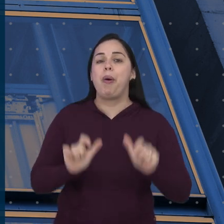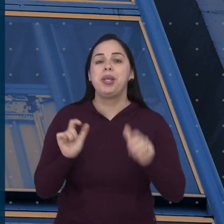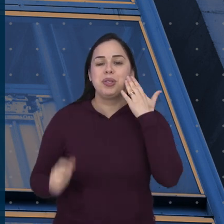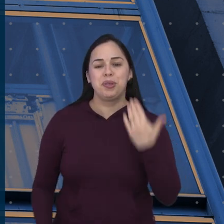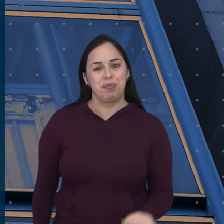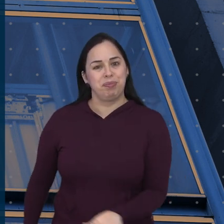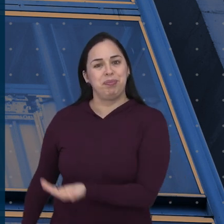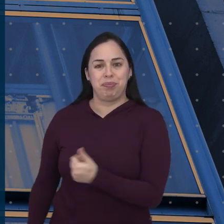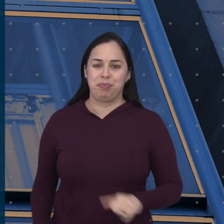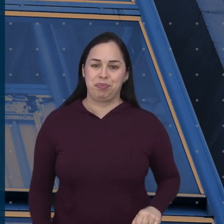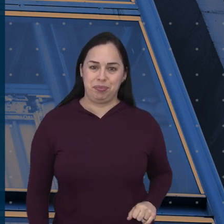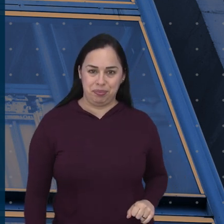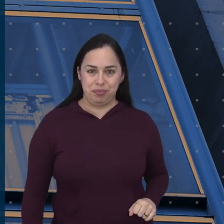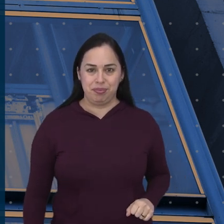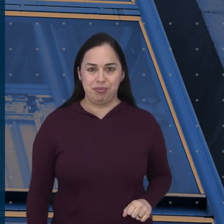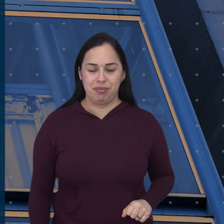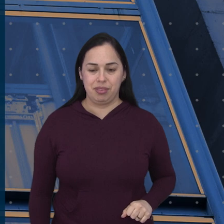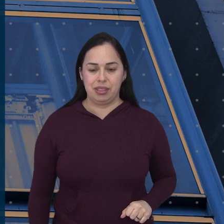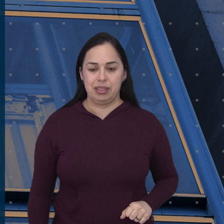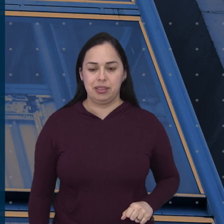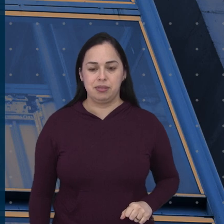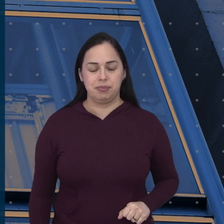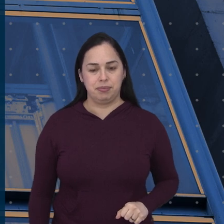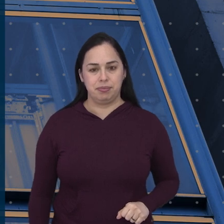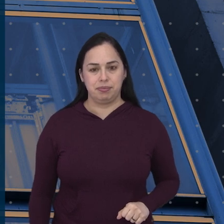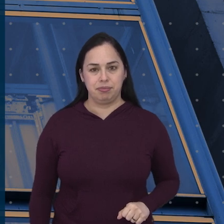número 175, no centro.